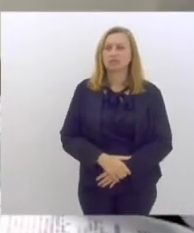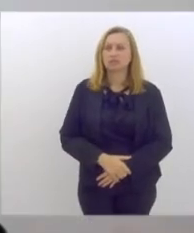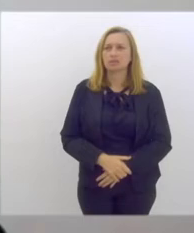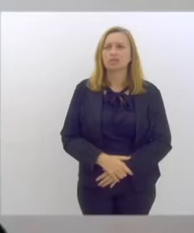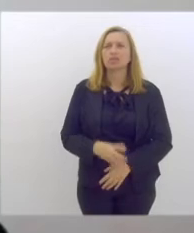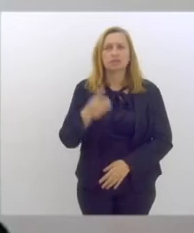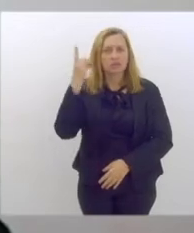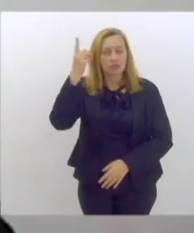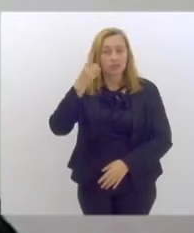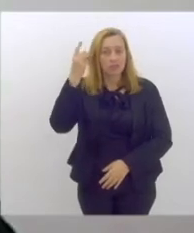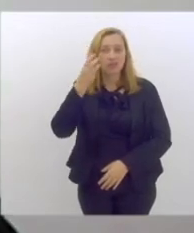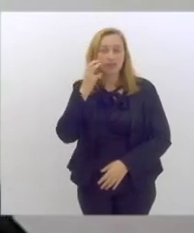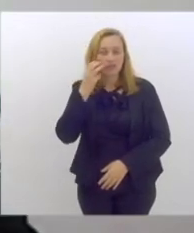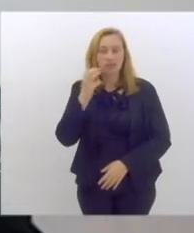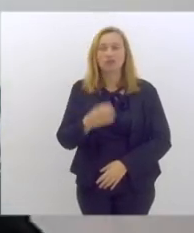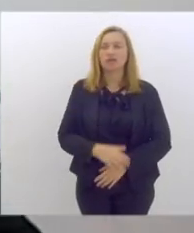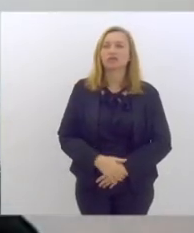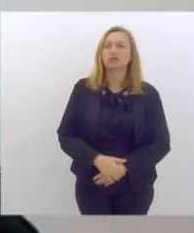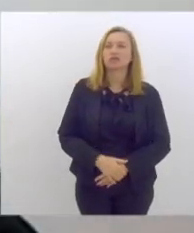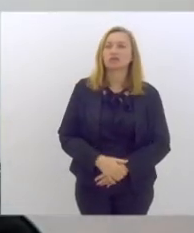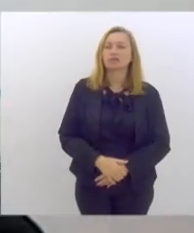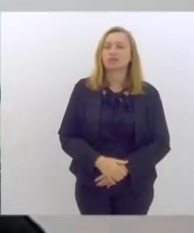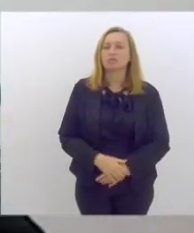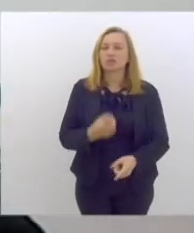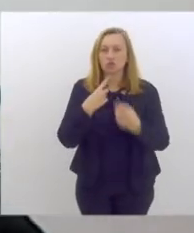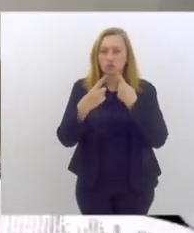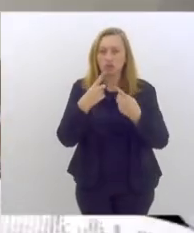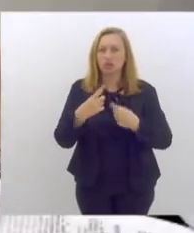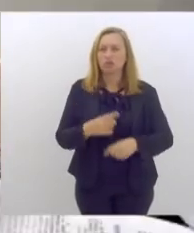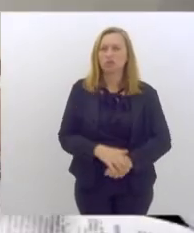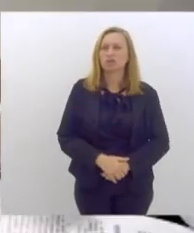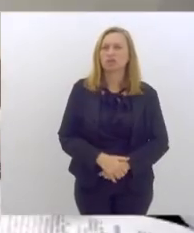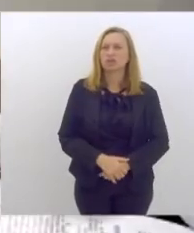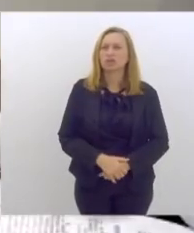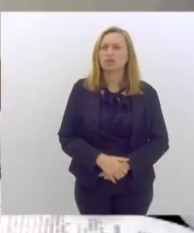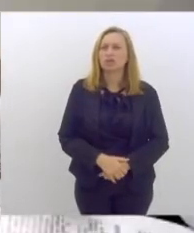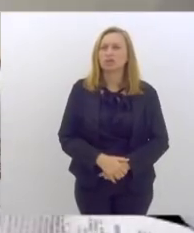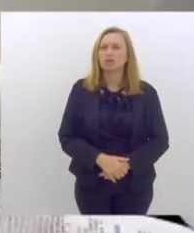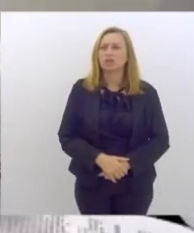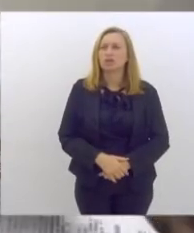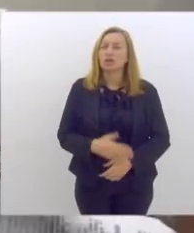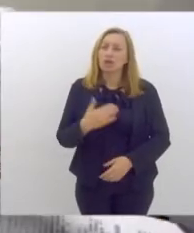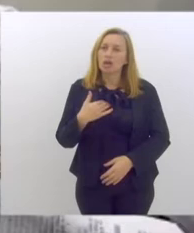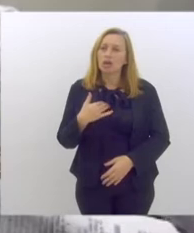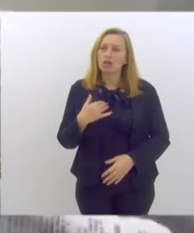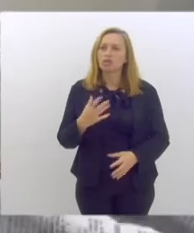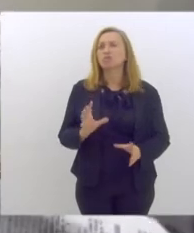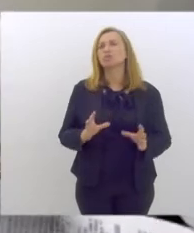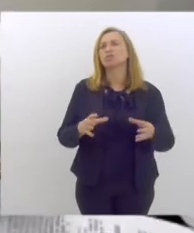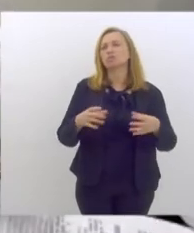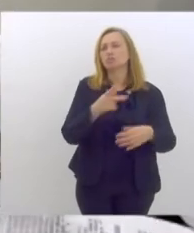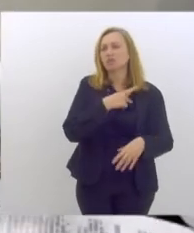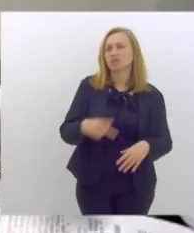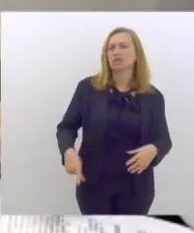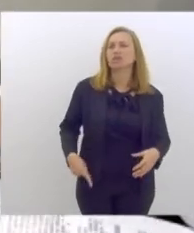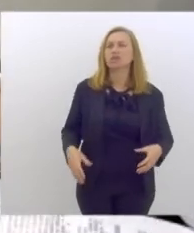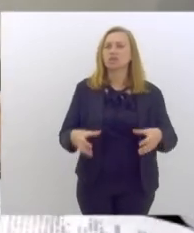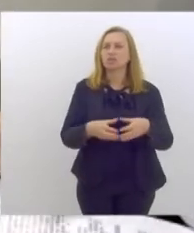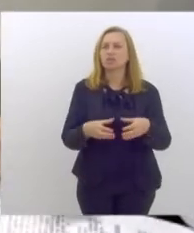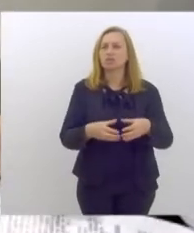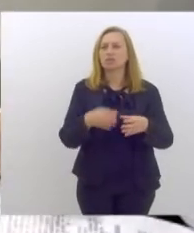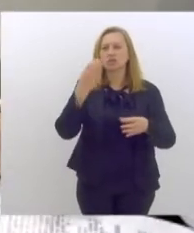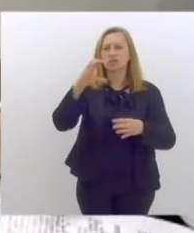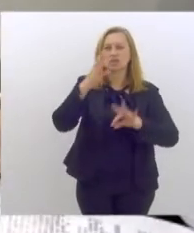o deputado Domingues Deputado waldeck perdão para discutir o presidente da Comissão de ciência e tecnologia